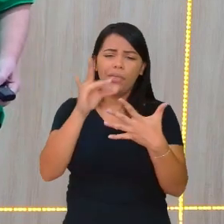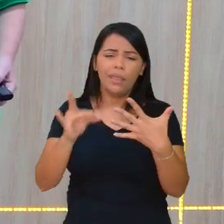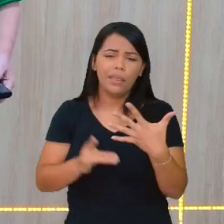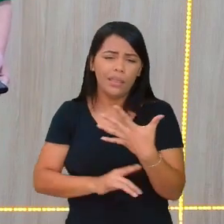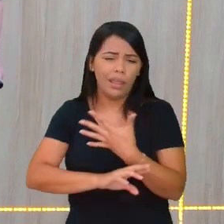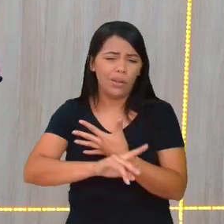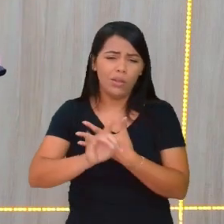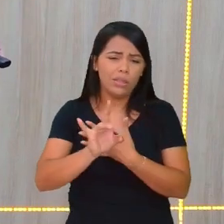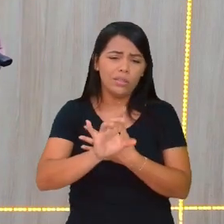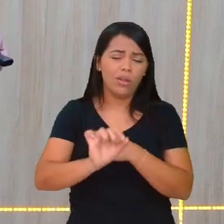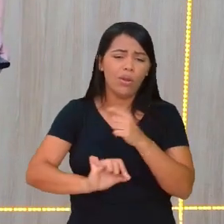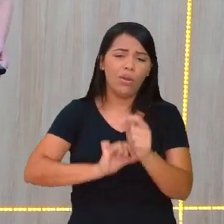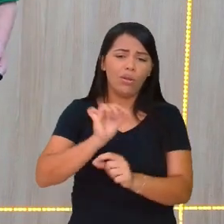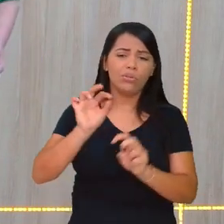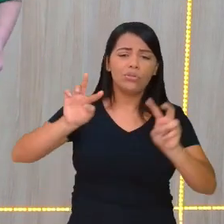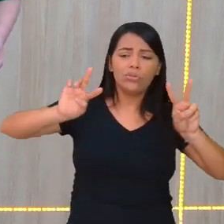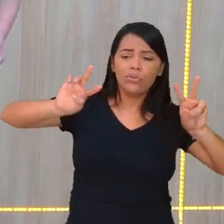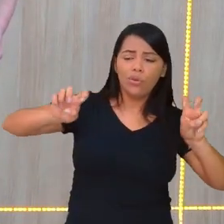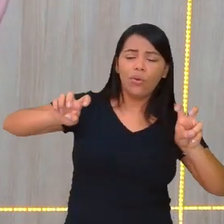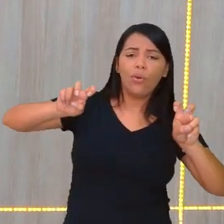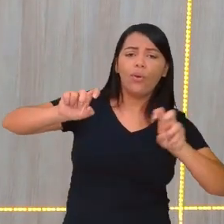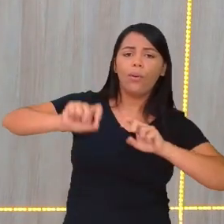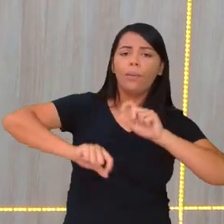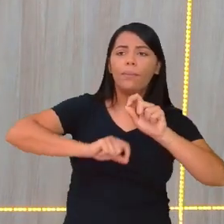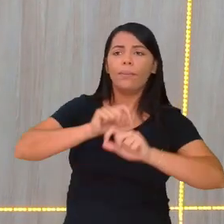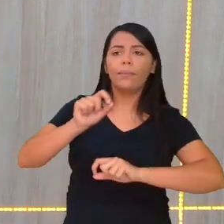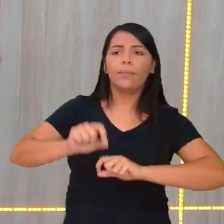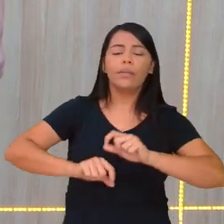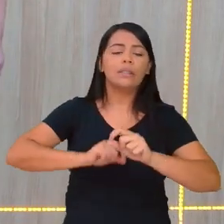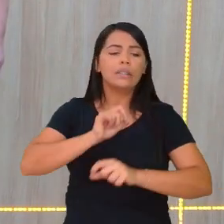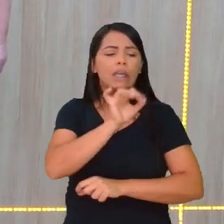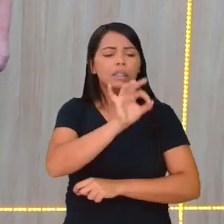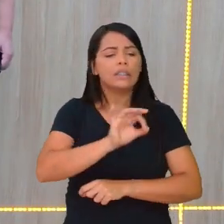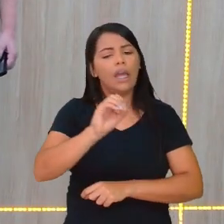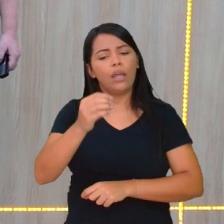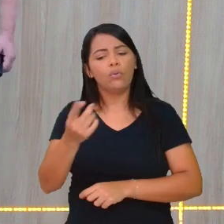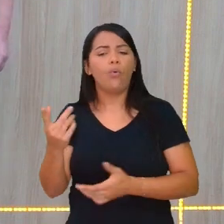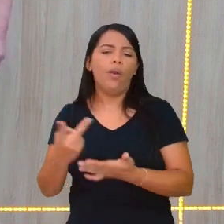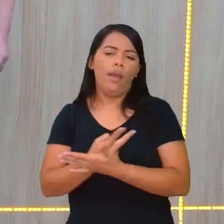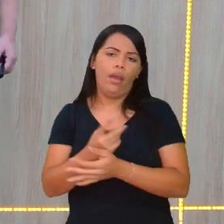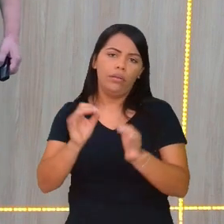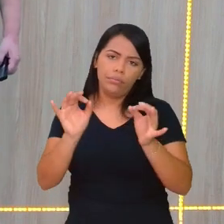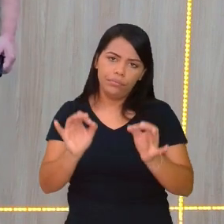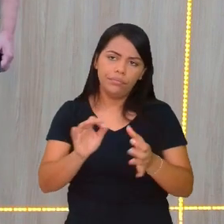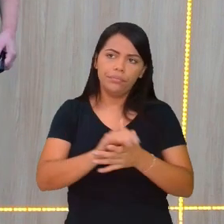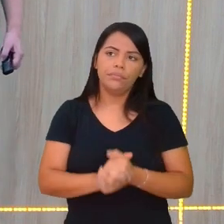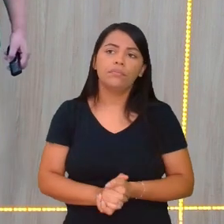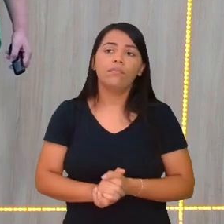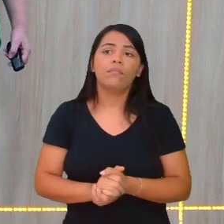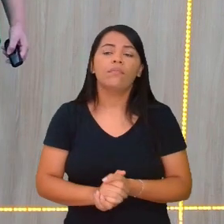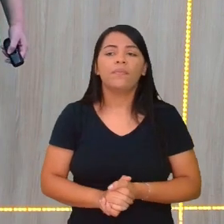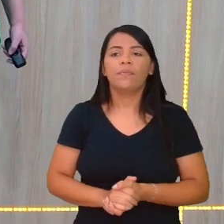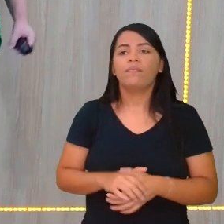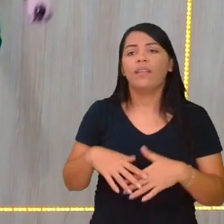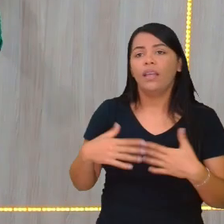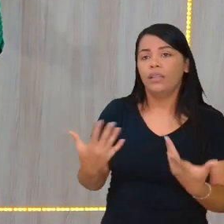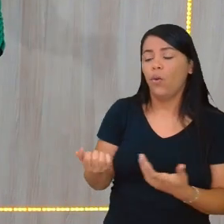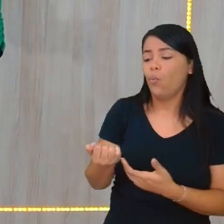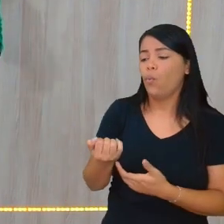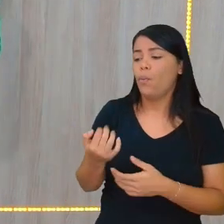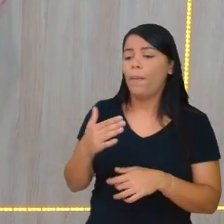não é só a questão, não é só se está certo ou errado. Quanto maior a